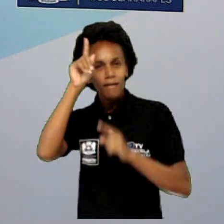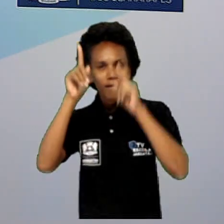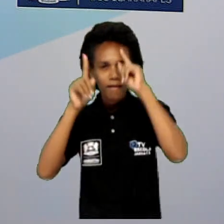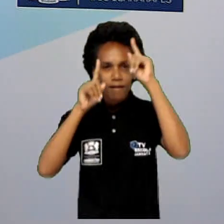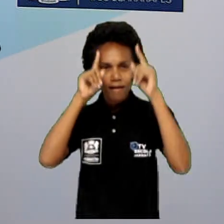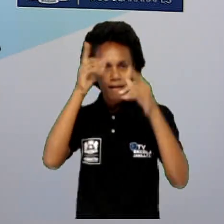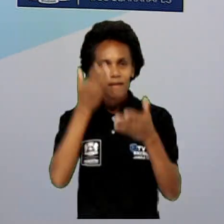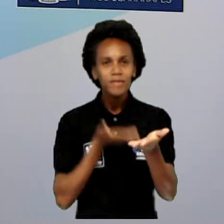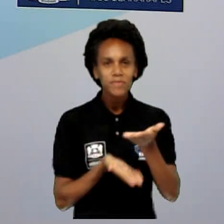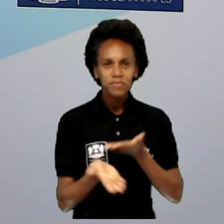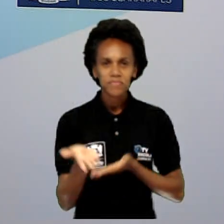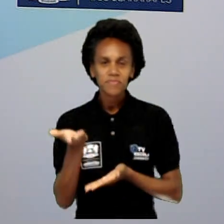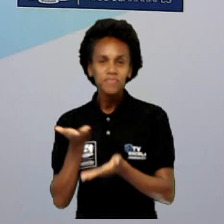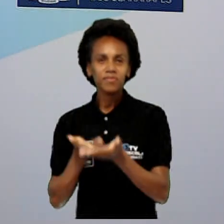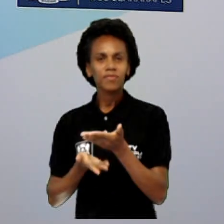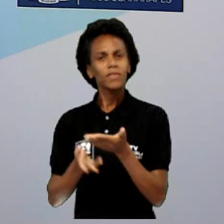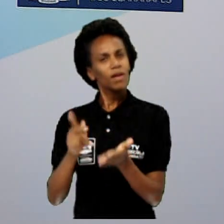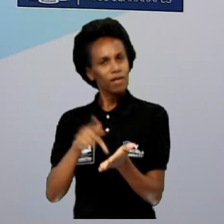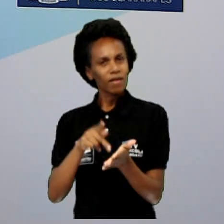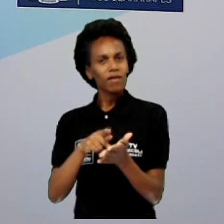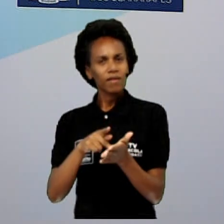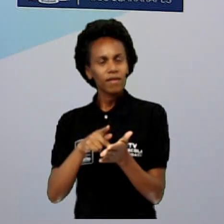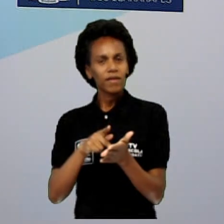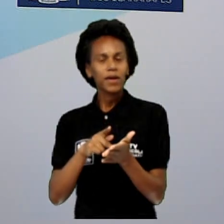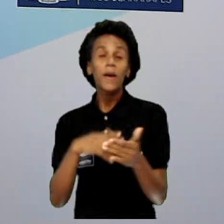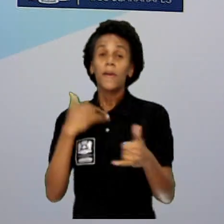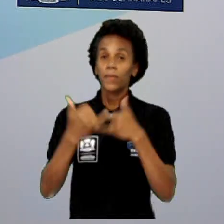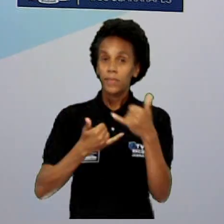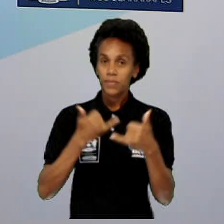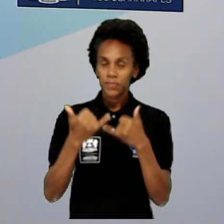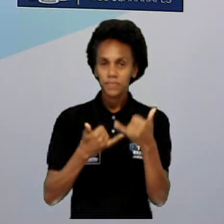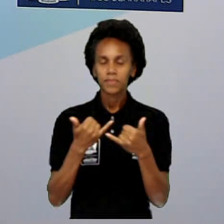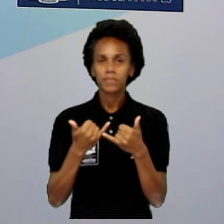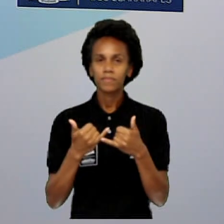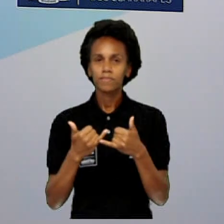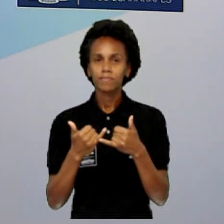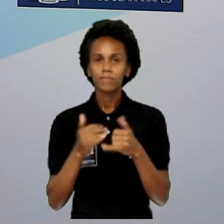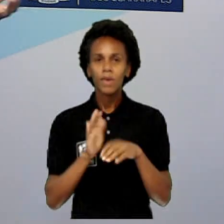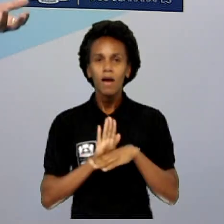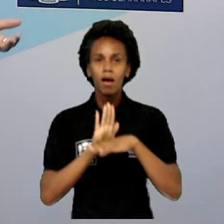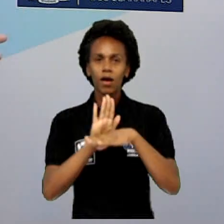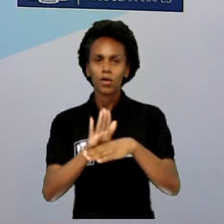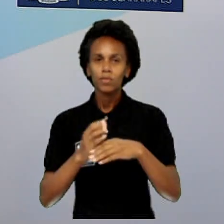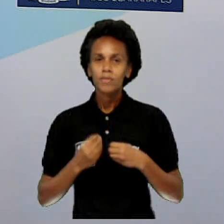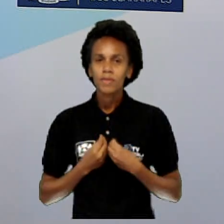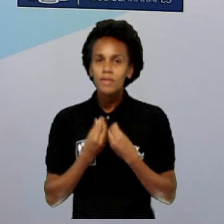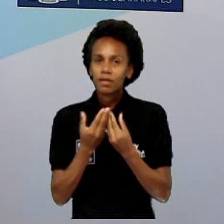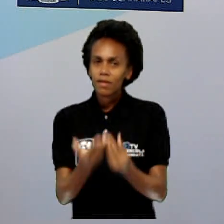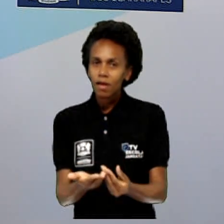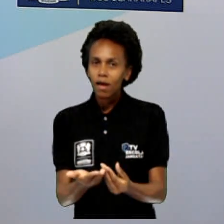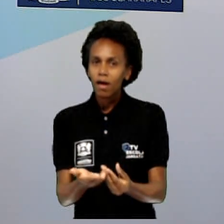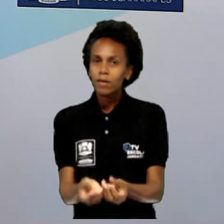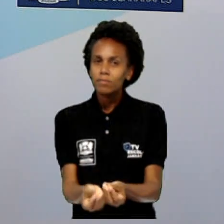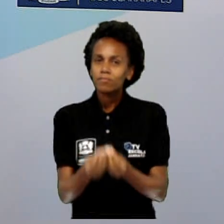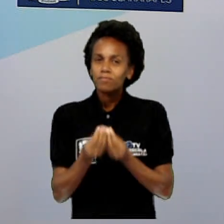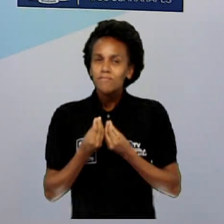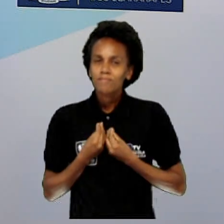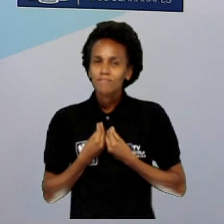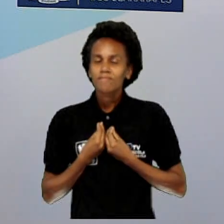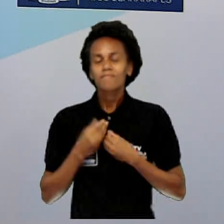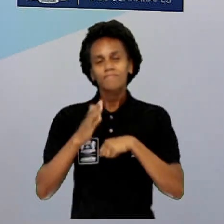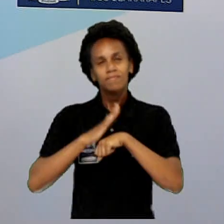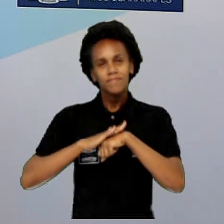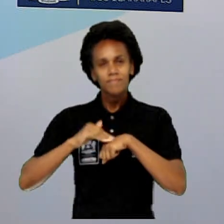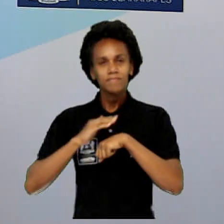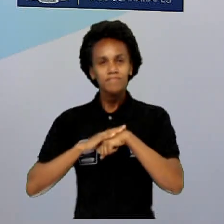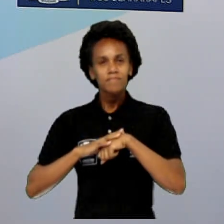verdade? Então, brincar ajuda a dar e receber afeto e movimentar o corpo. É questão de saúde.